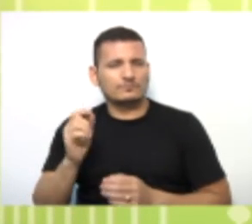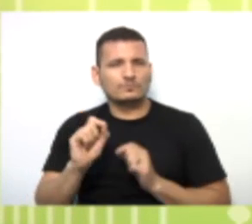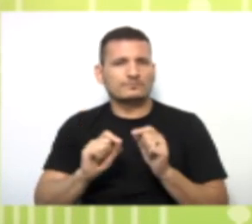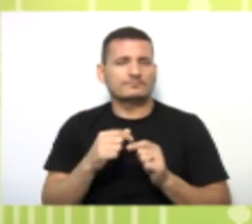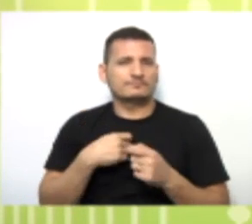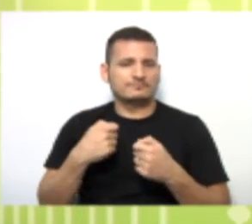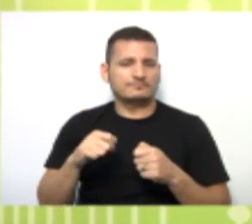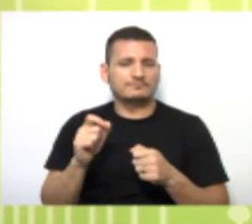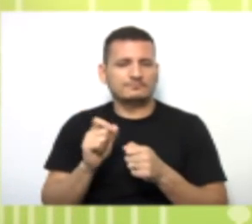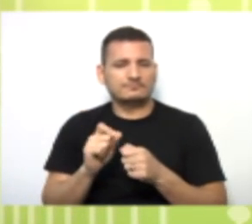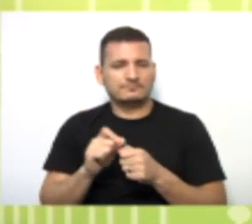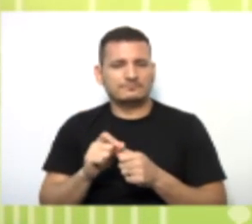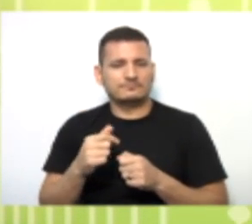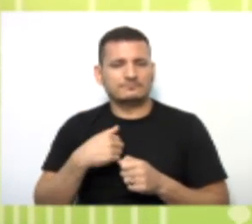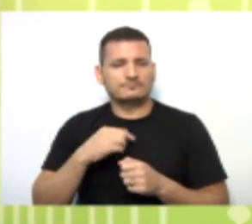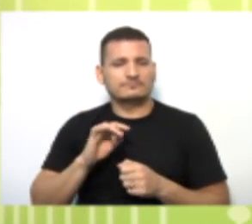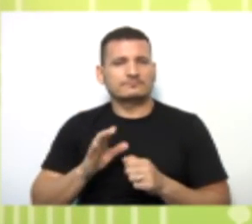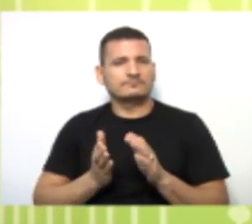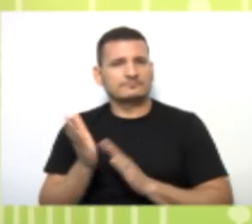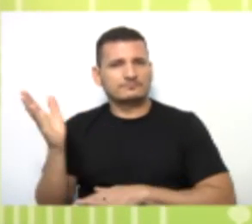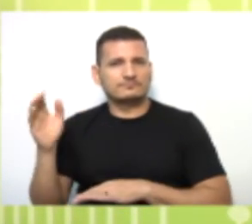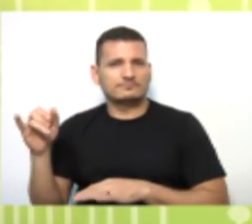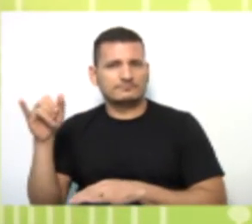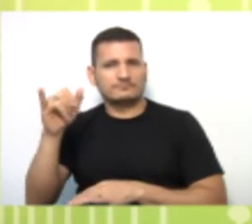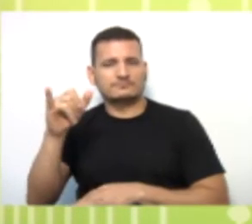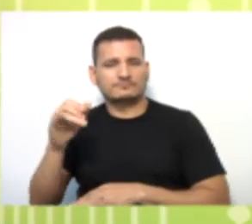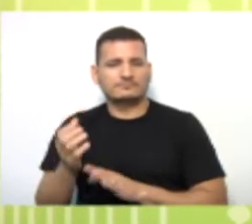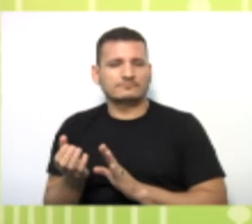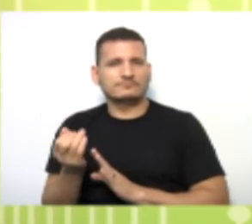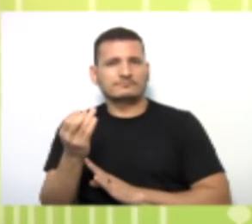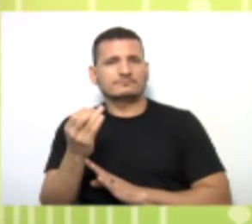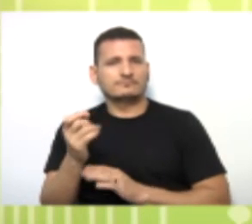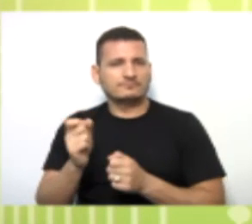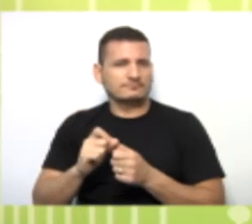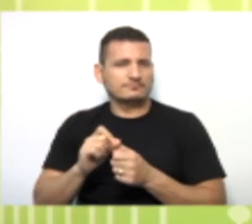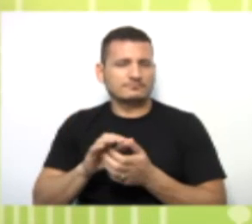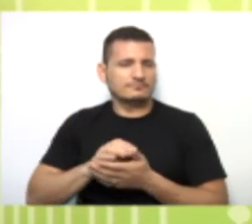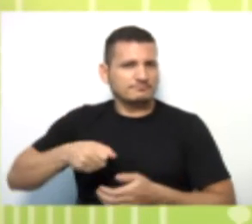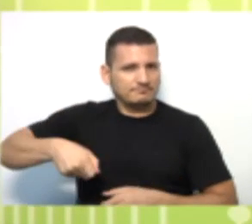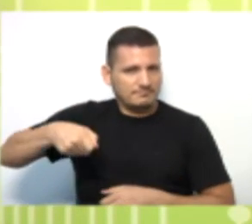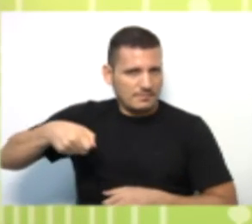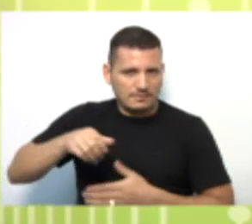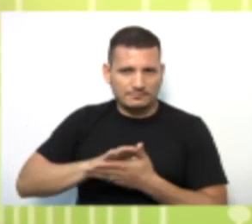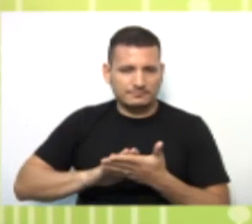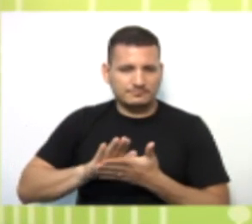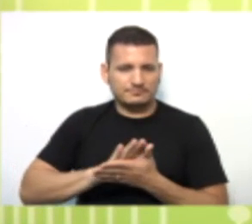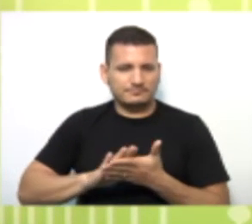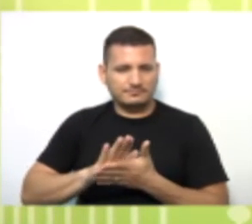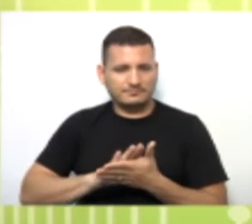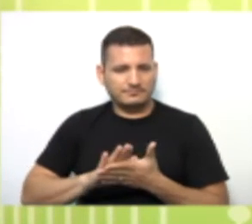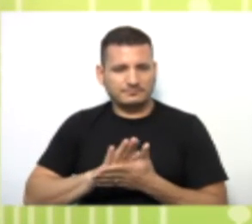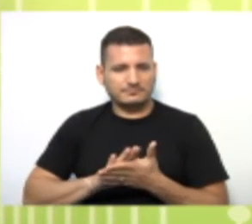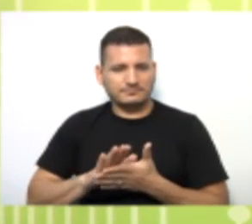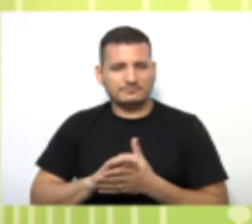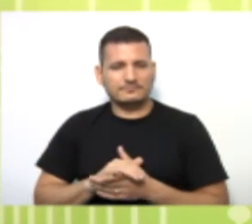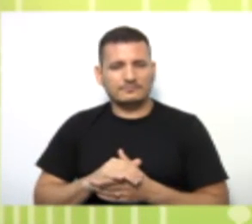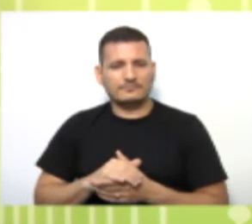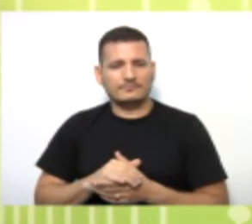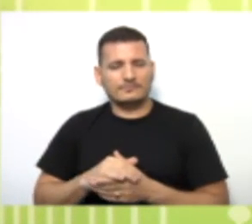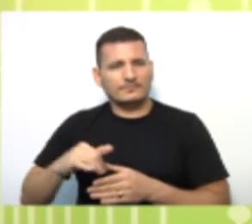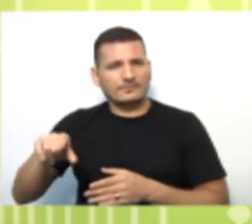preciso fazer, eu vou simplesmente no aeroporto, vou pedir uma passagem, vou viajar, vou nem fazer mala. Muitas pessoas que fazem esse tipo